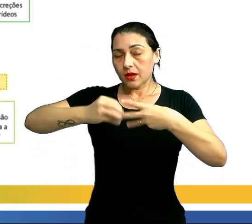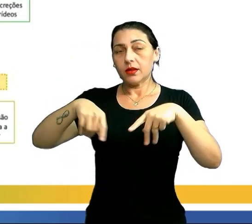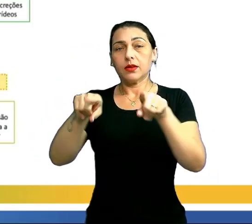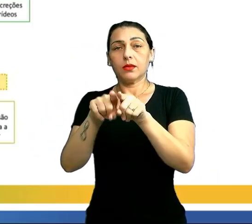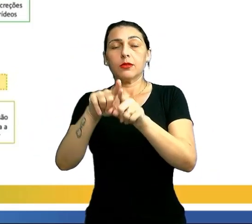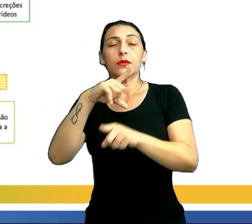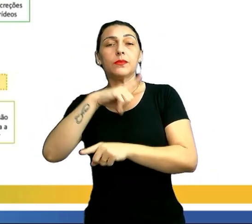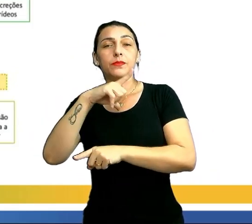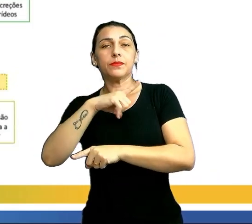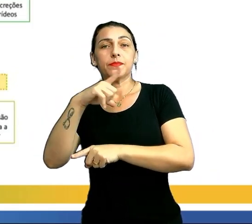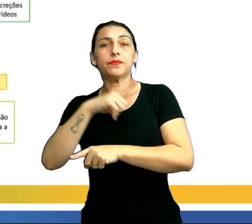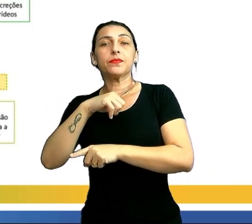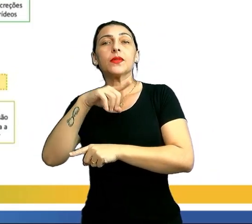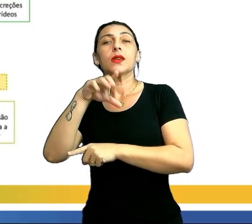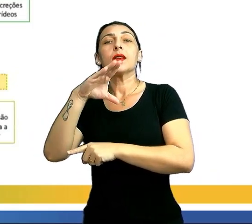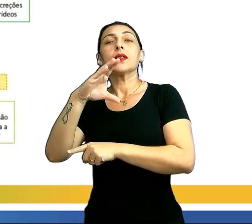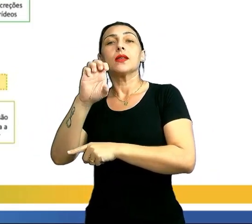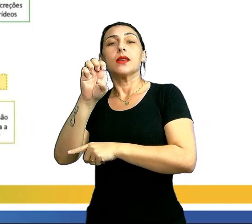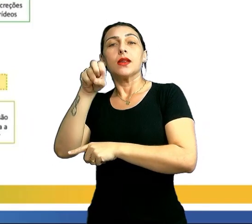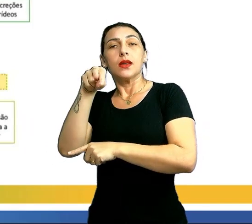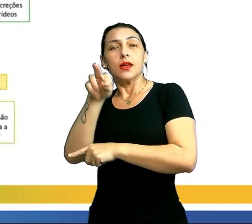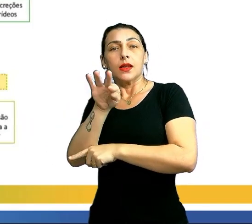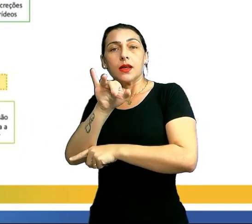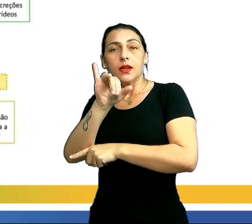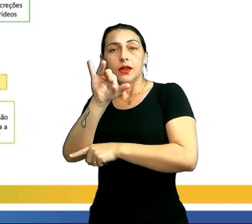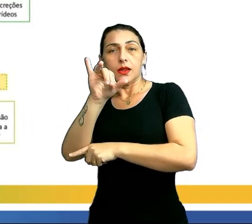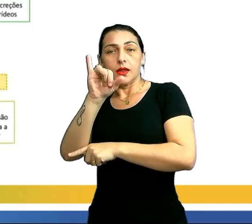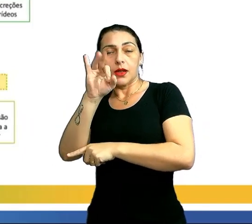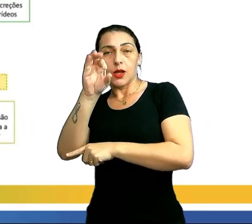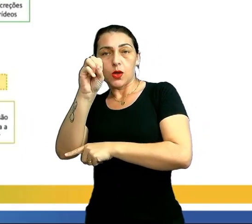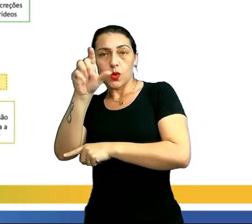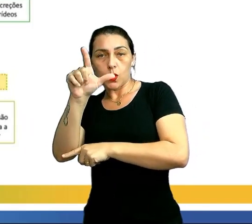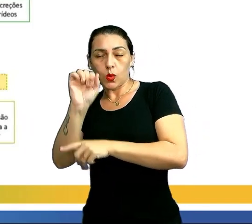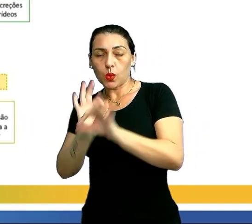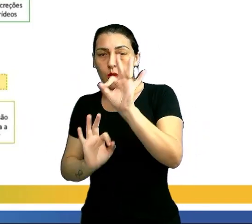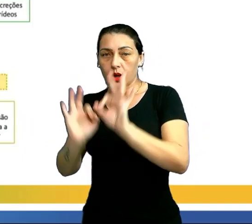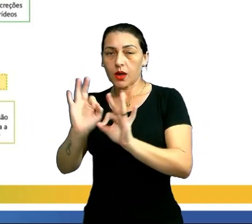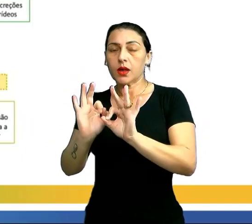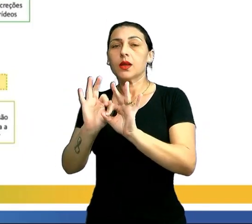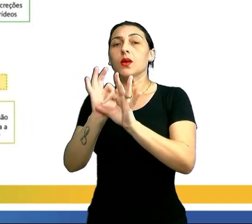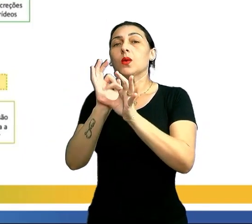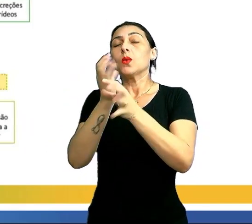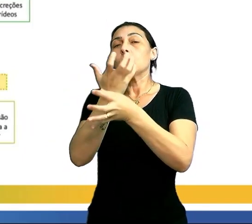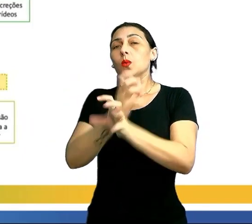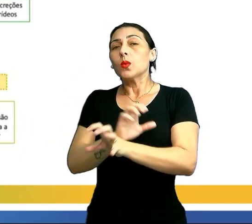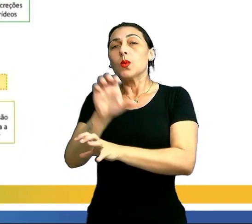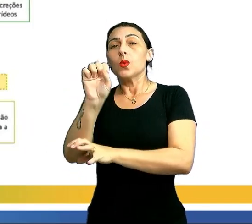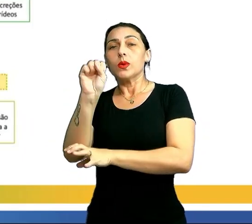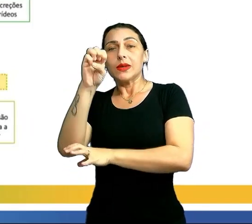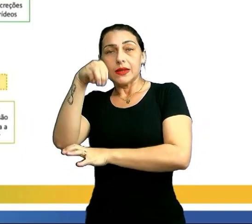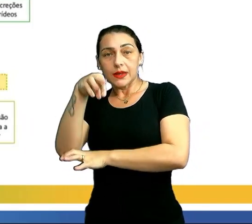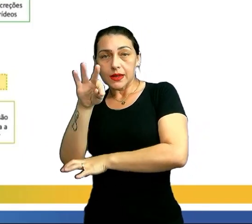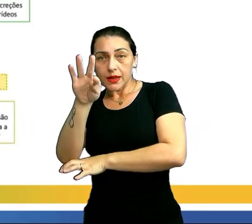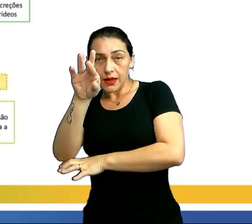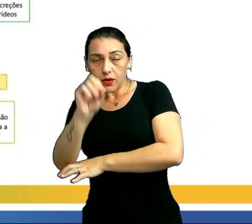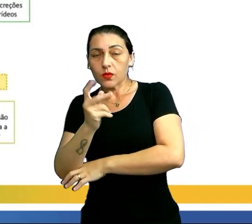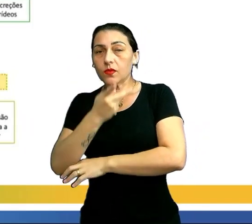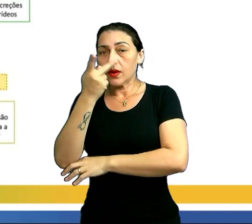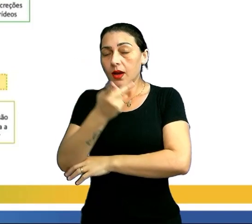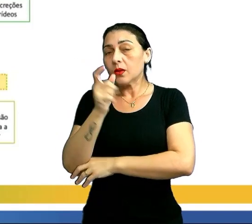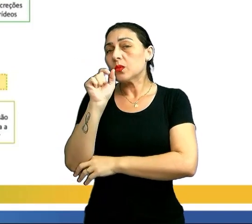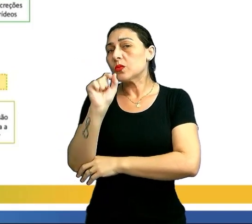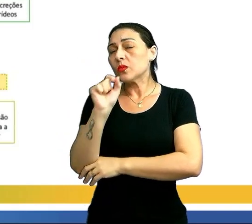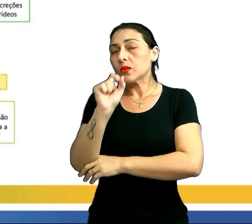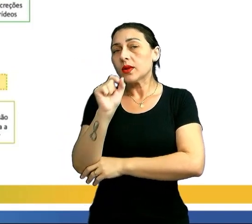Tem também os centríolos, que organizam o citoesqueleto, falamos de centríolos quando